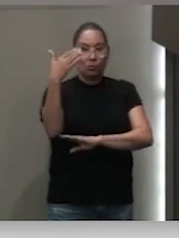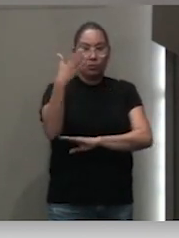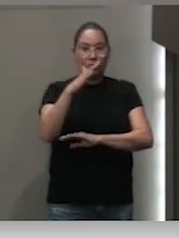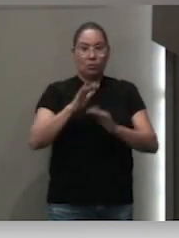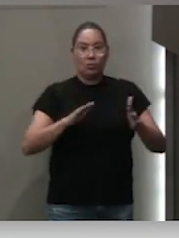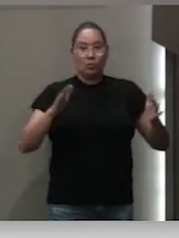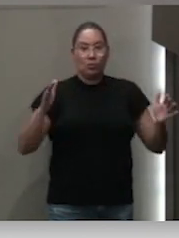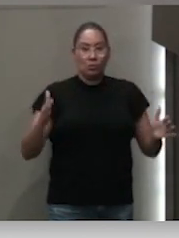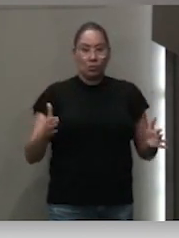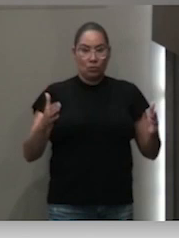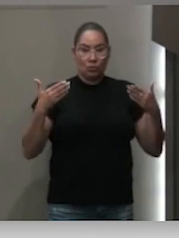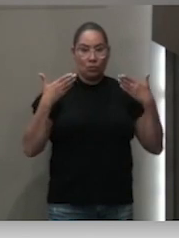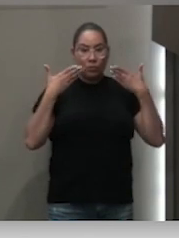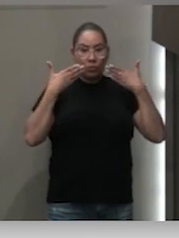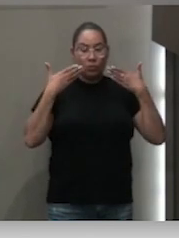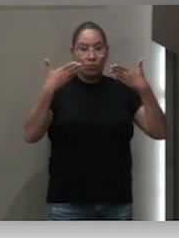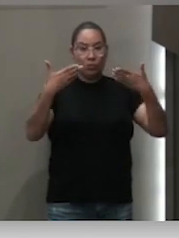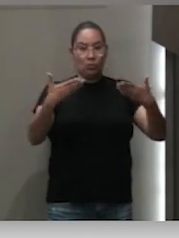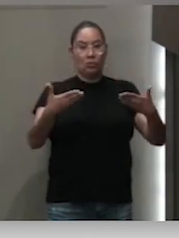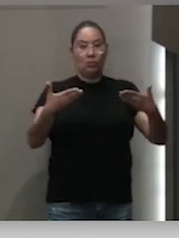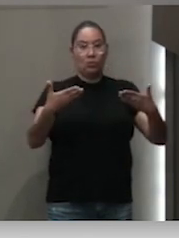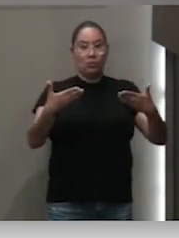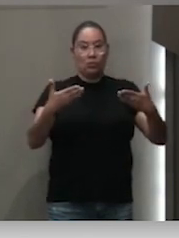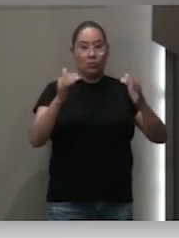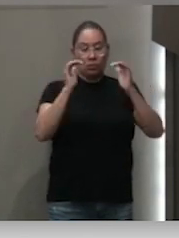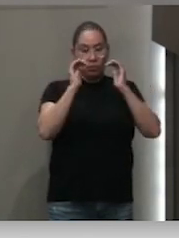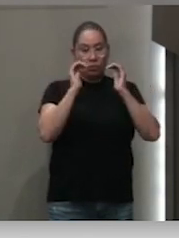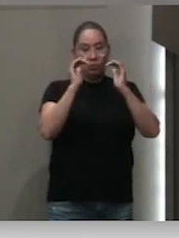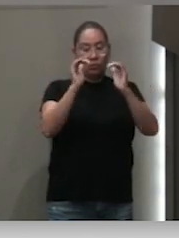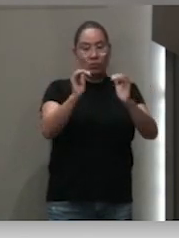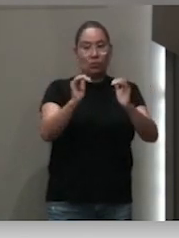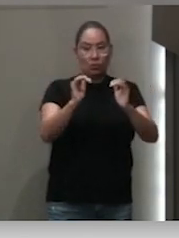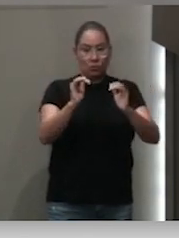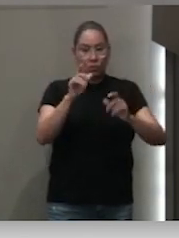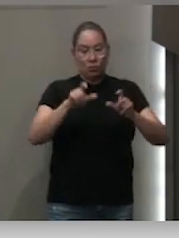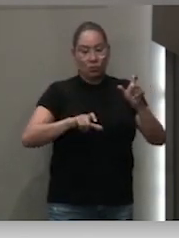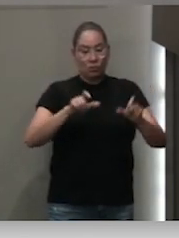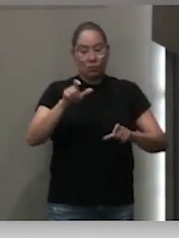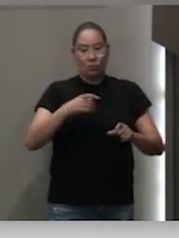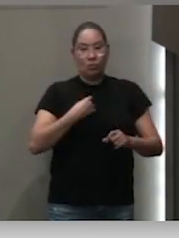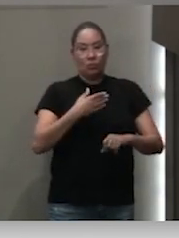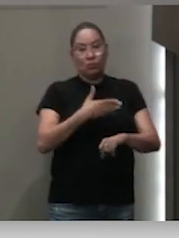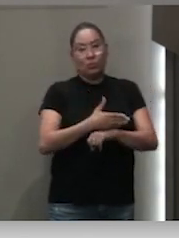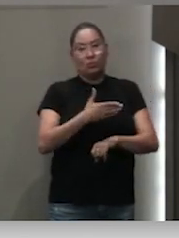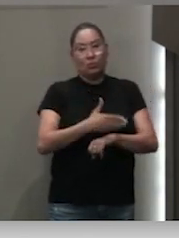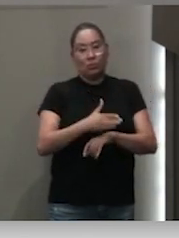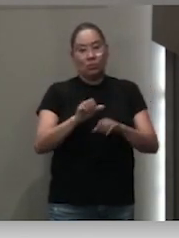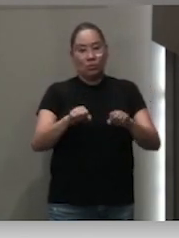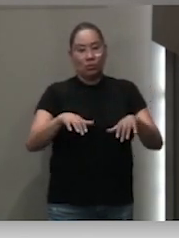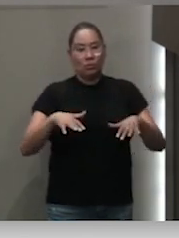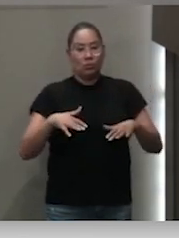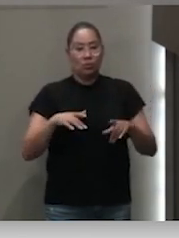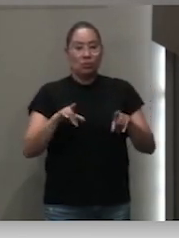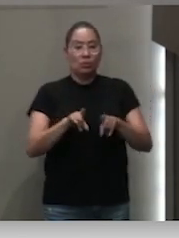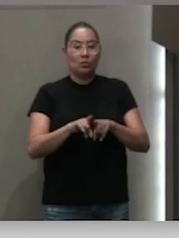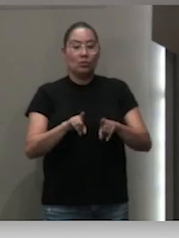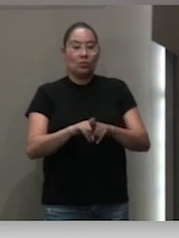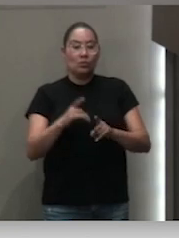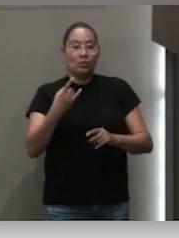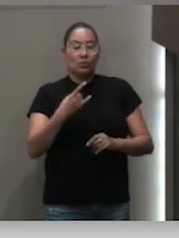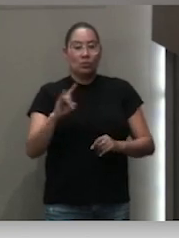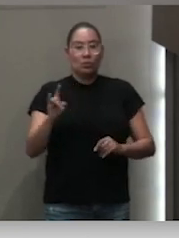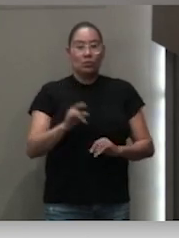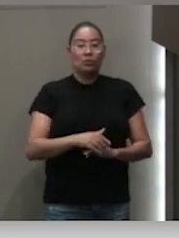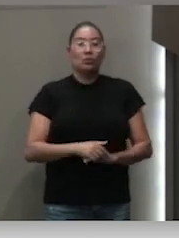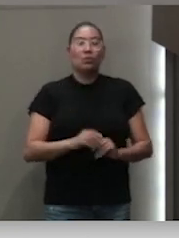diretora ficar voltada para o público em respeito a quem está participando da sessão também por último